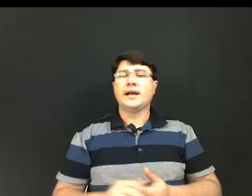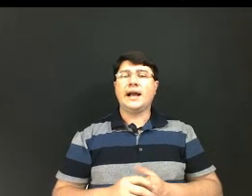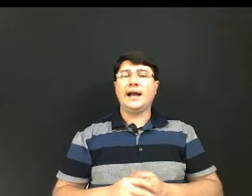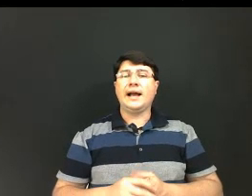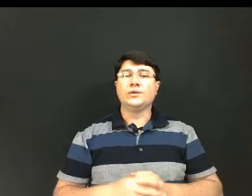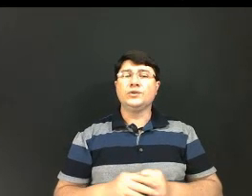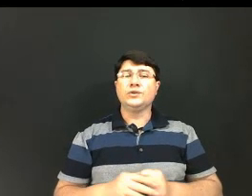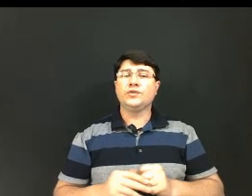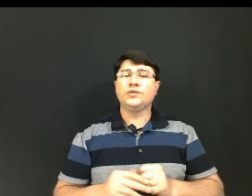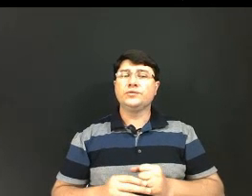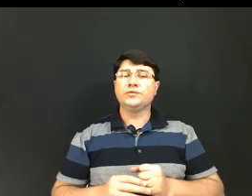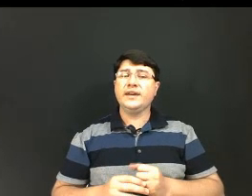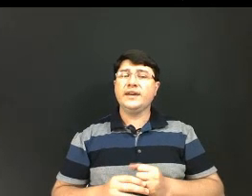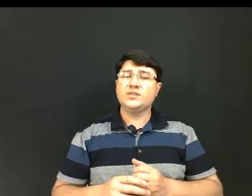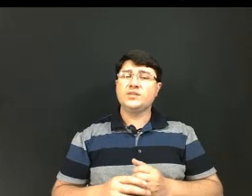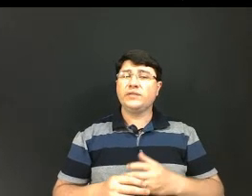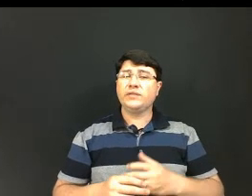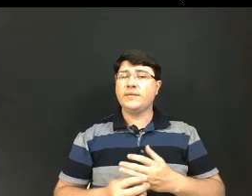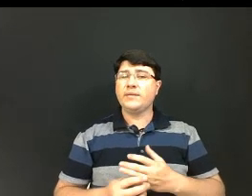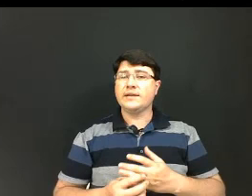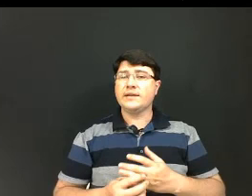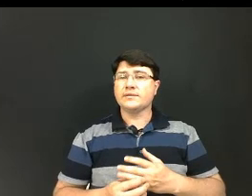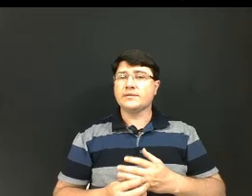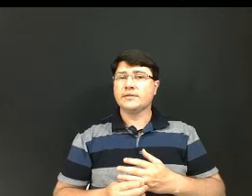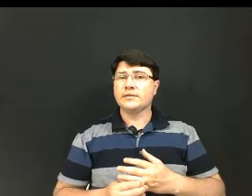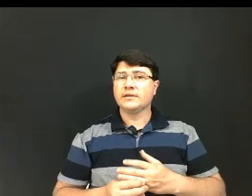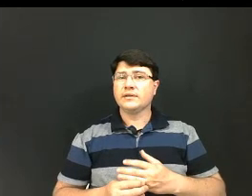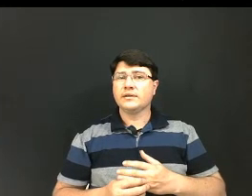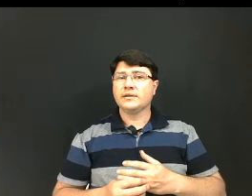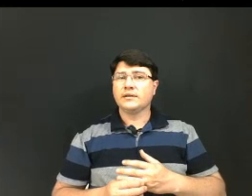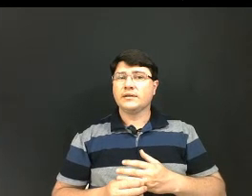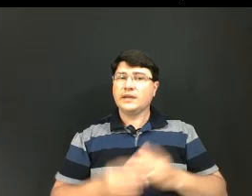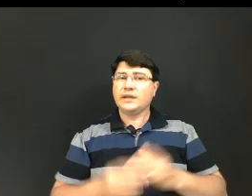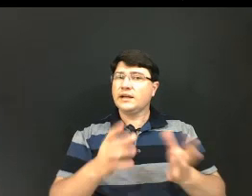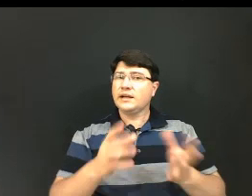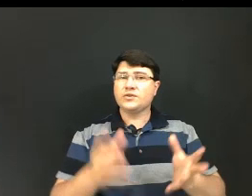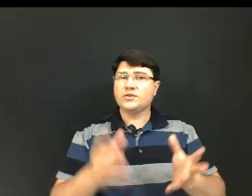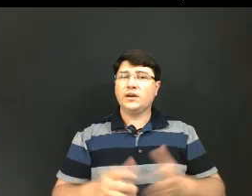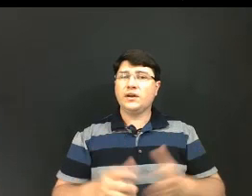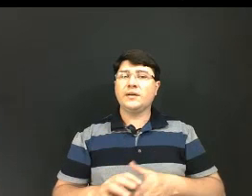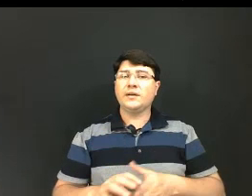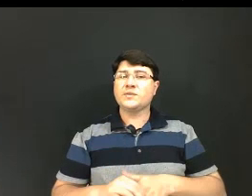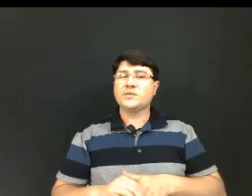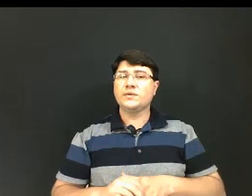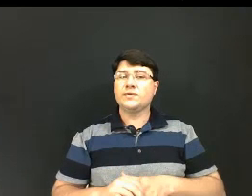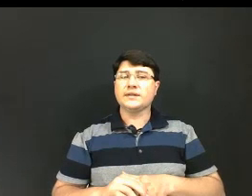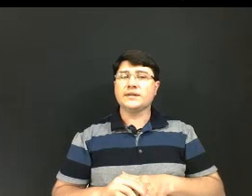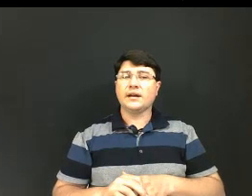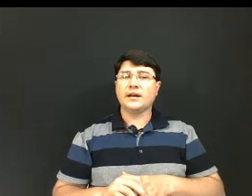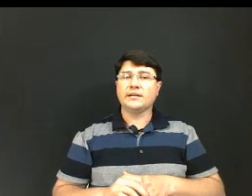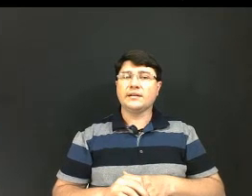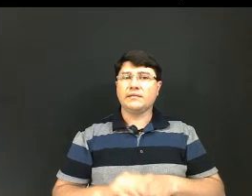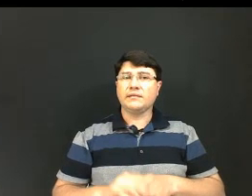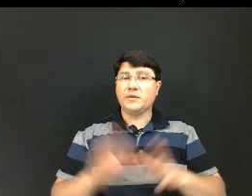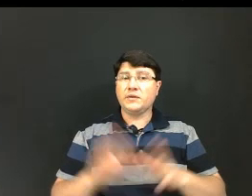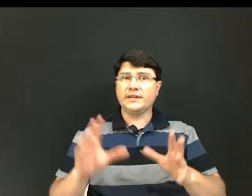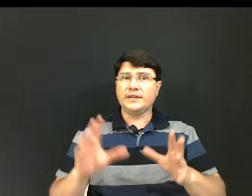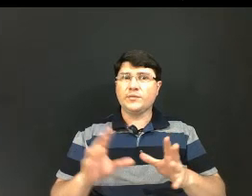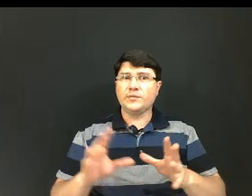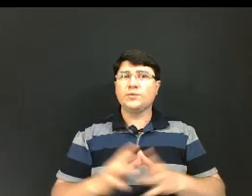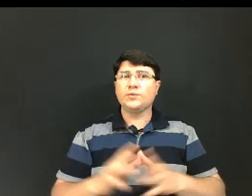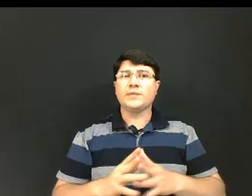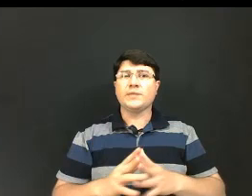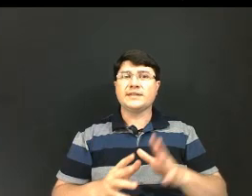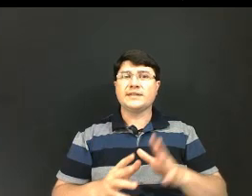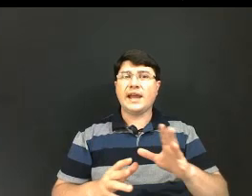exemplo. A luz foi do verde para o vermelho. Que em inglês ocorre a mesma coisa. Meu